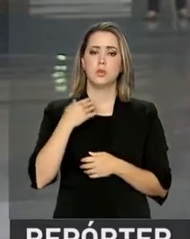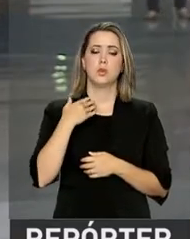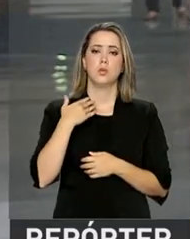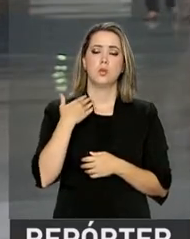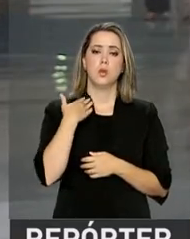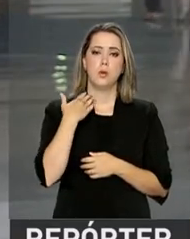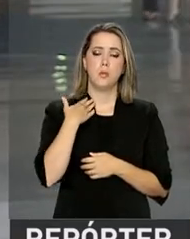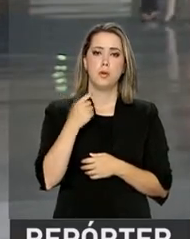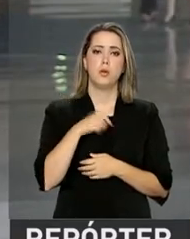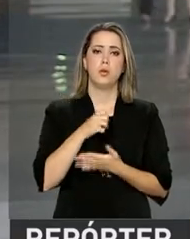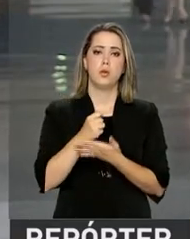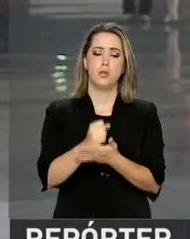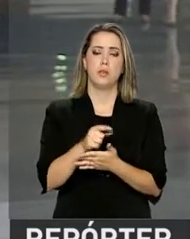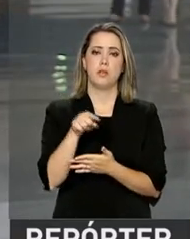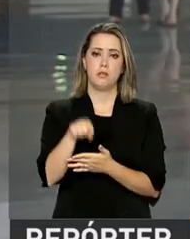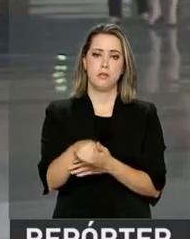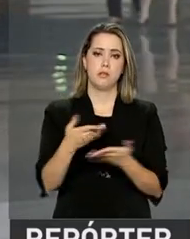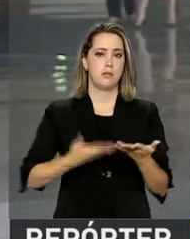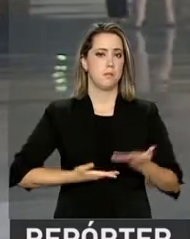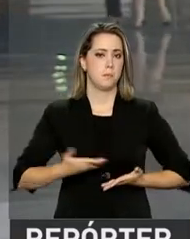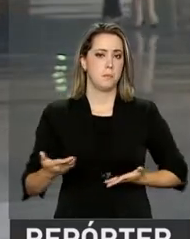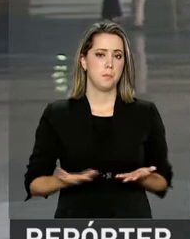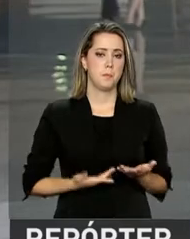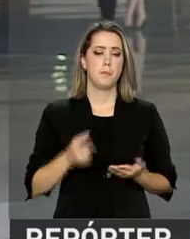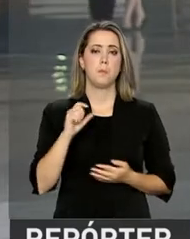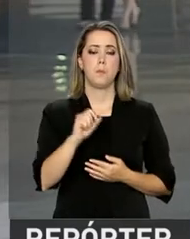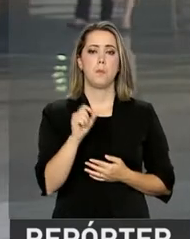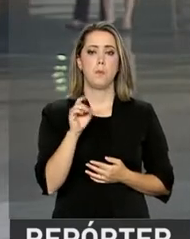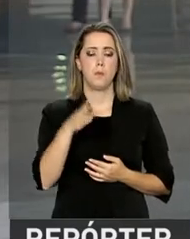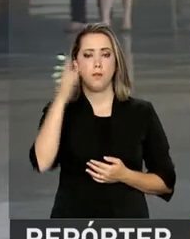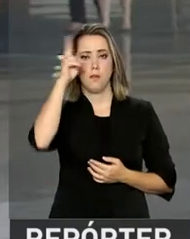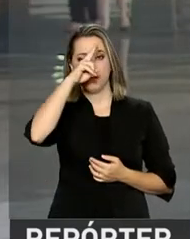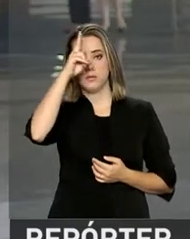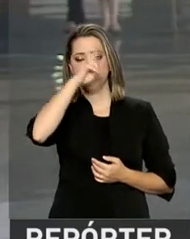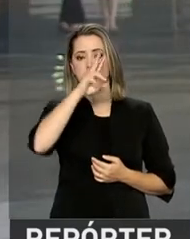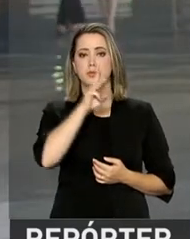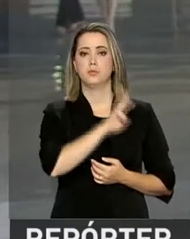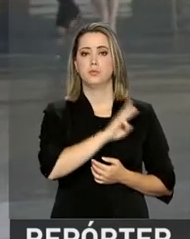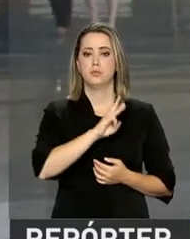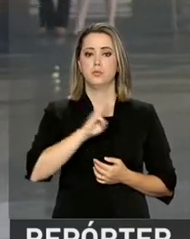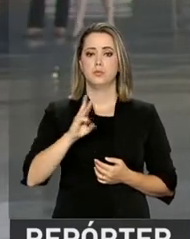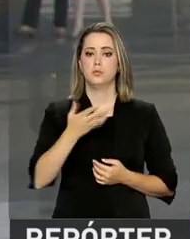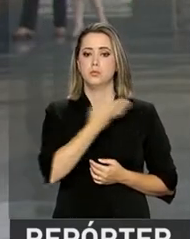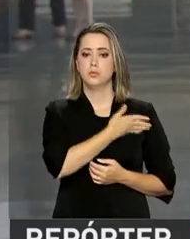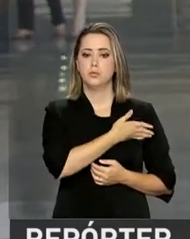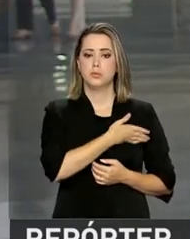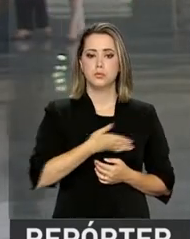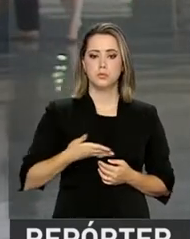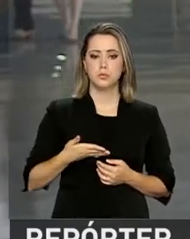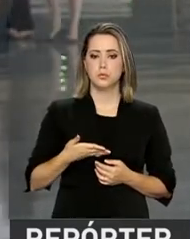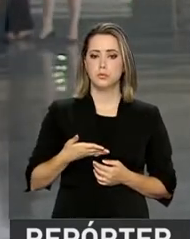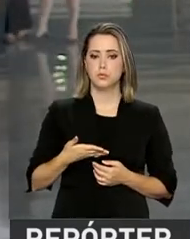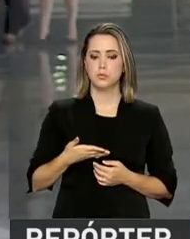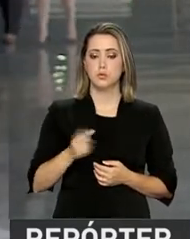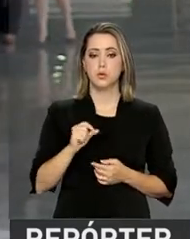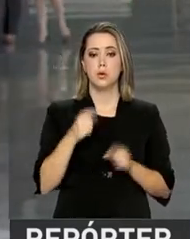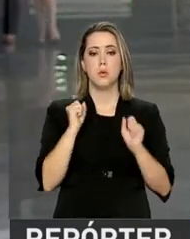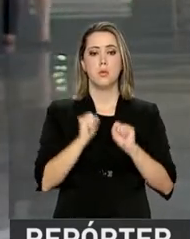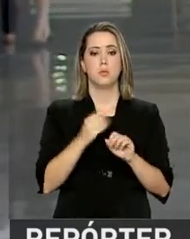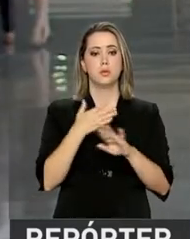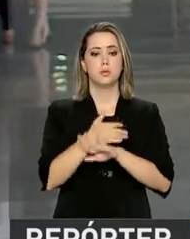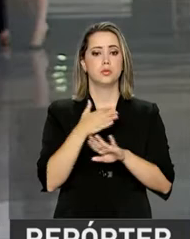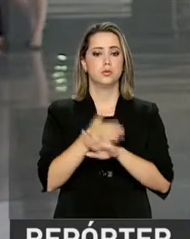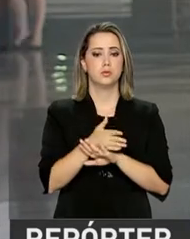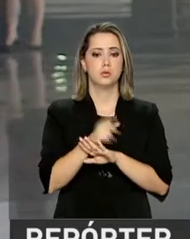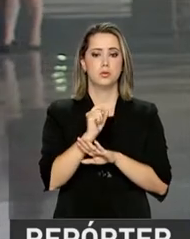bancos que oferecem a gente lembrar o site do portal do simples nacional na internet ele pode ser acessado através